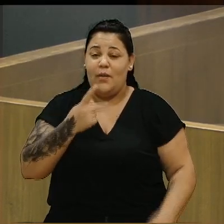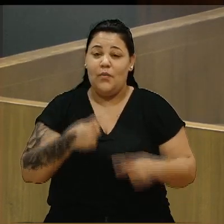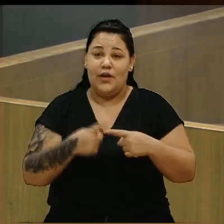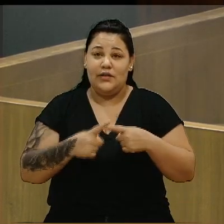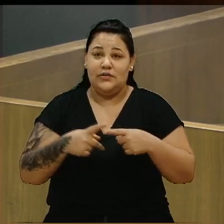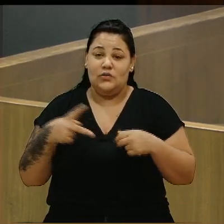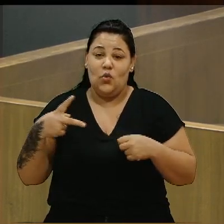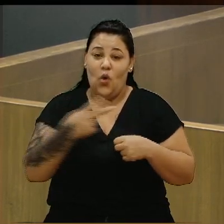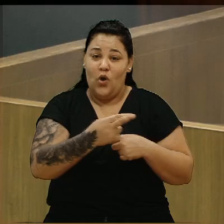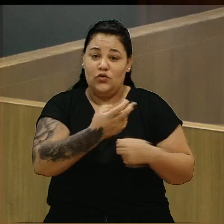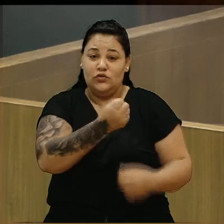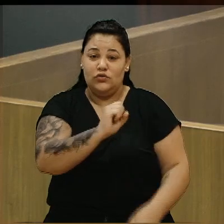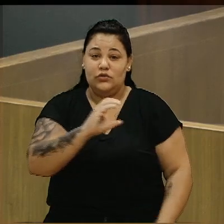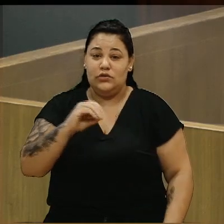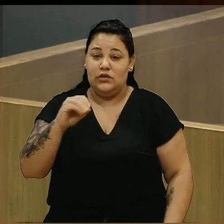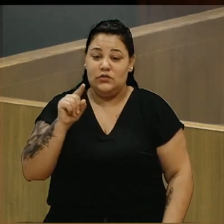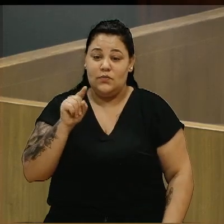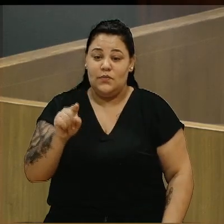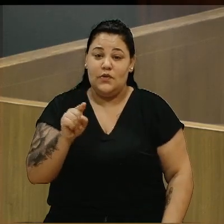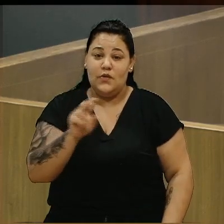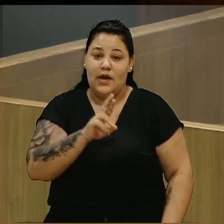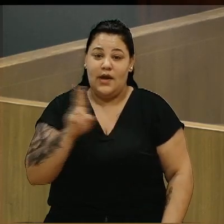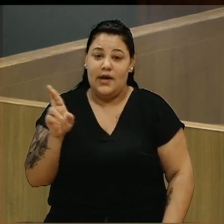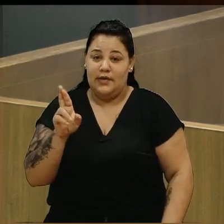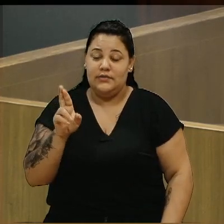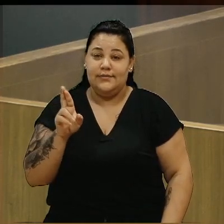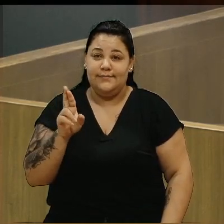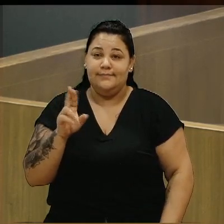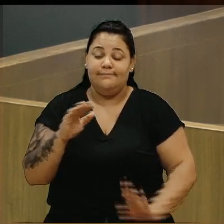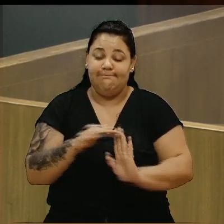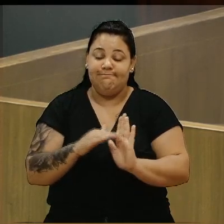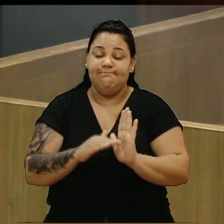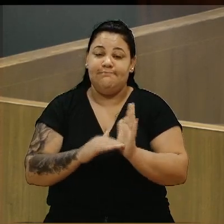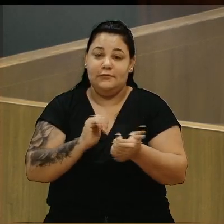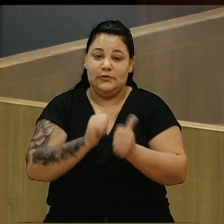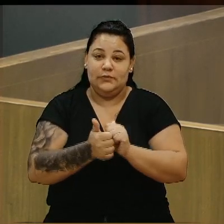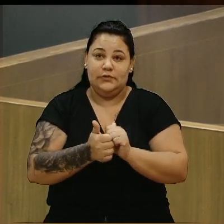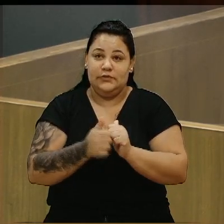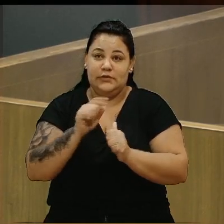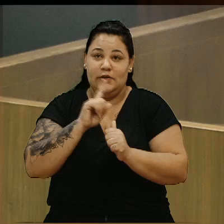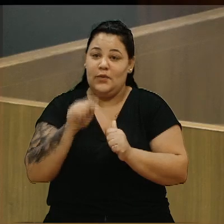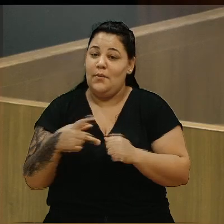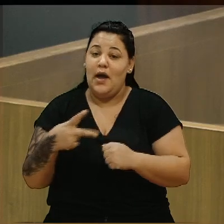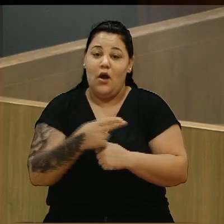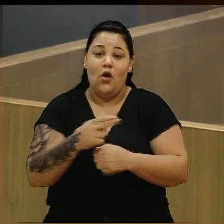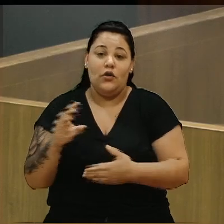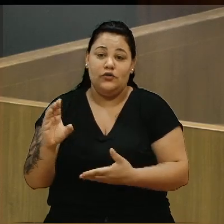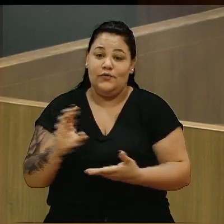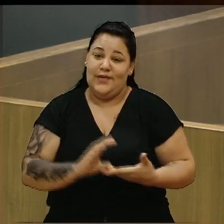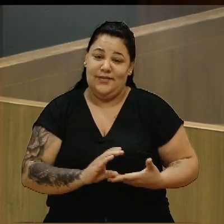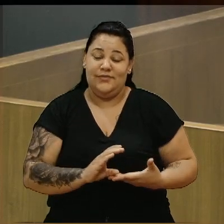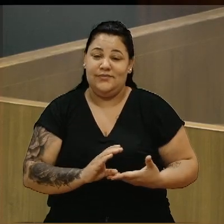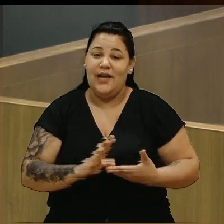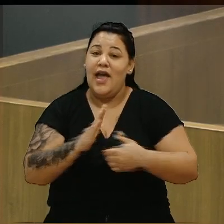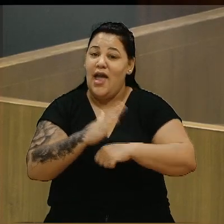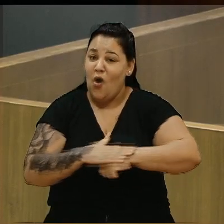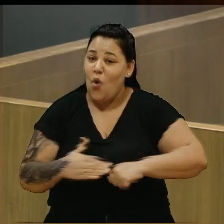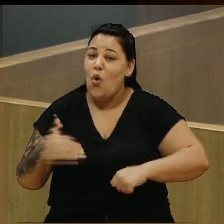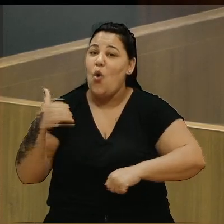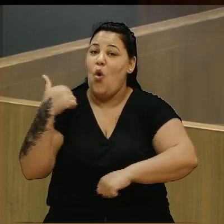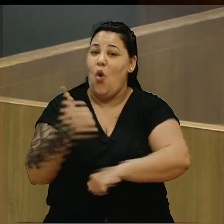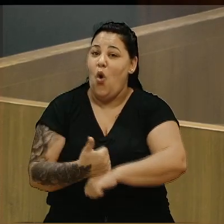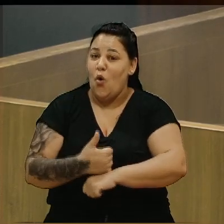mil do programa FIESPORT. Esse não é um corte qualquer, é um golpe duro contra